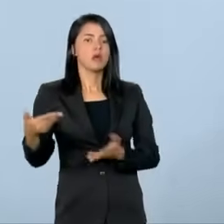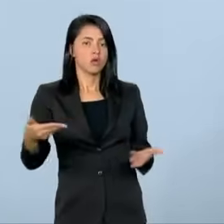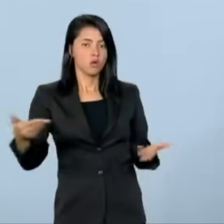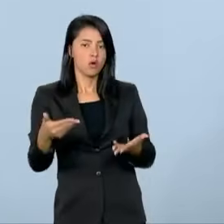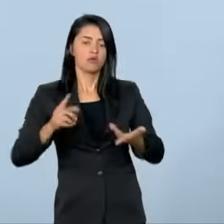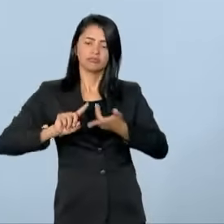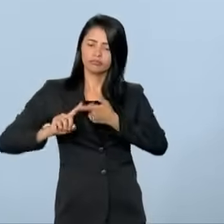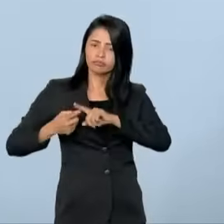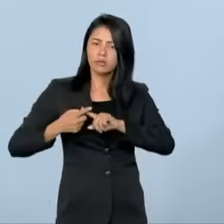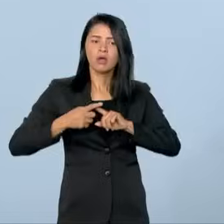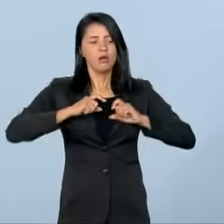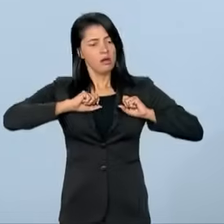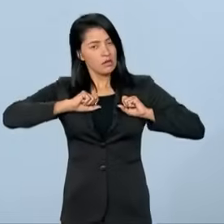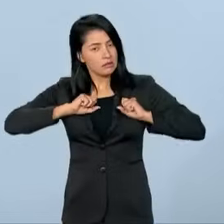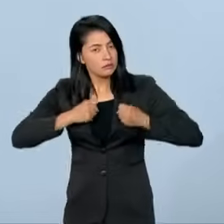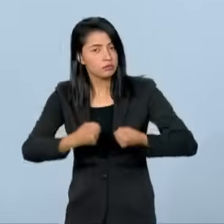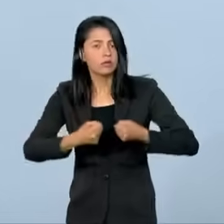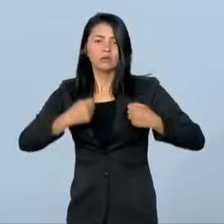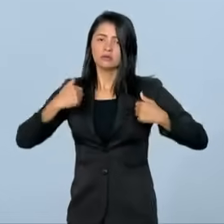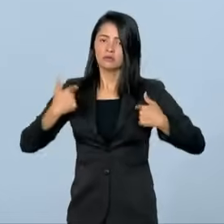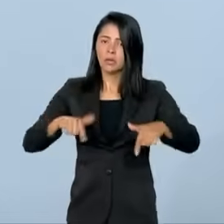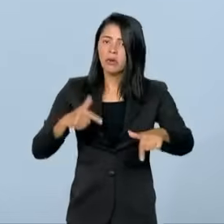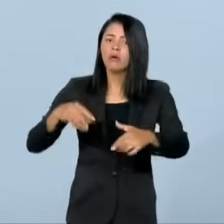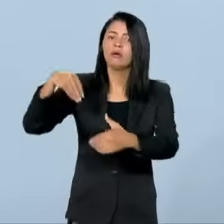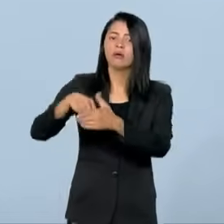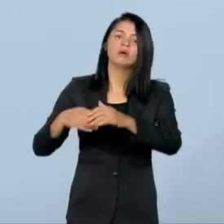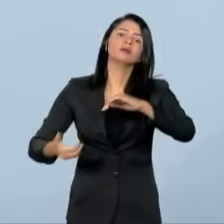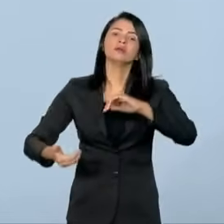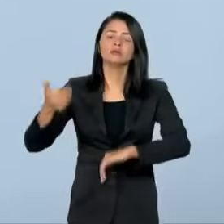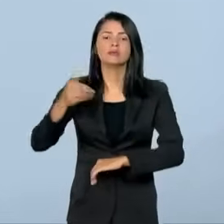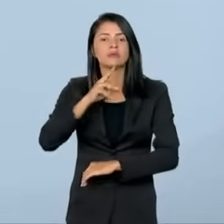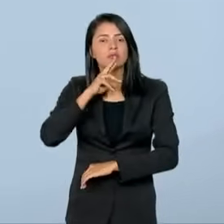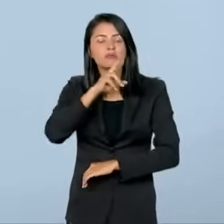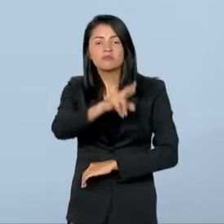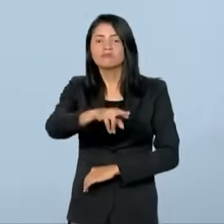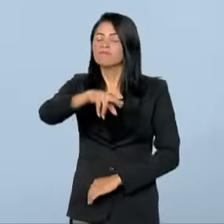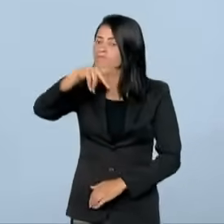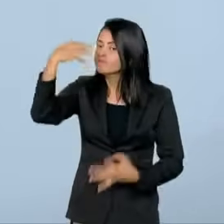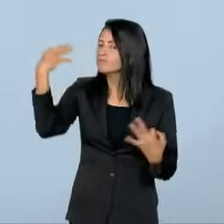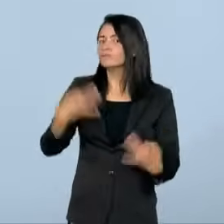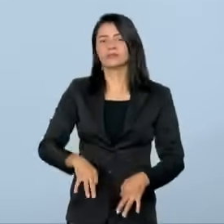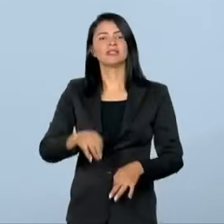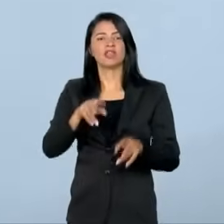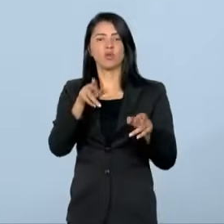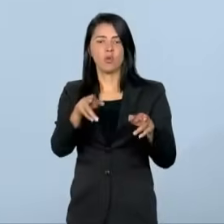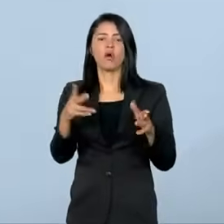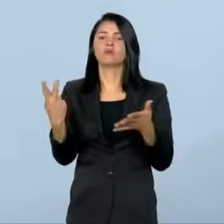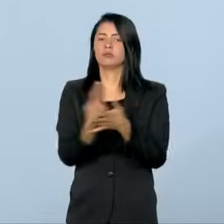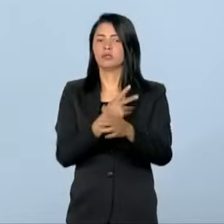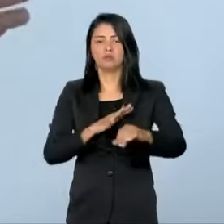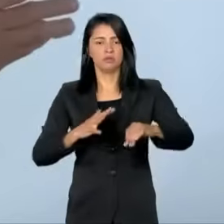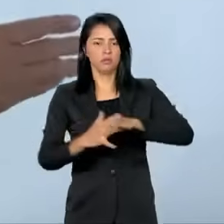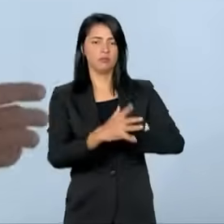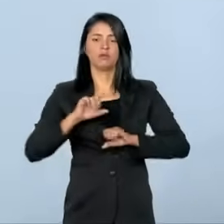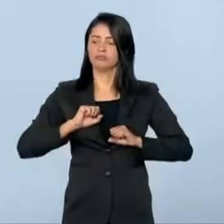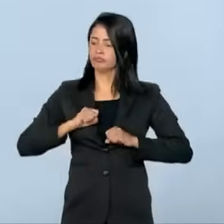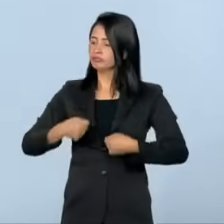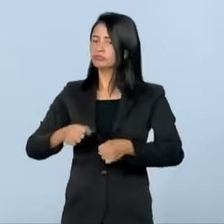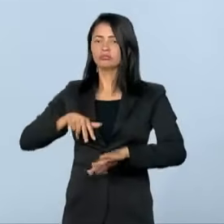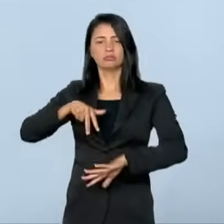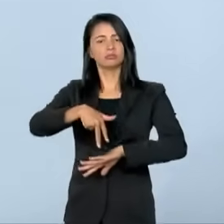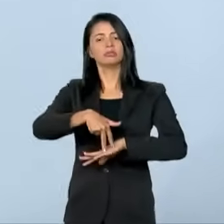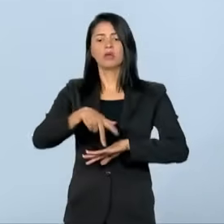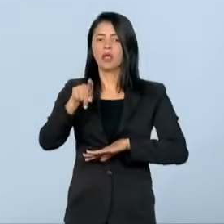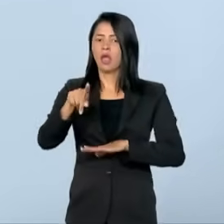negociação, de muito trabalho no Congresso Nacional, e a resposta será dura, firme e efetiva, como foi na pandemia. As casas nunca